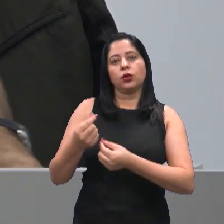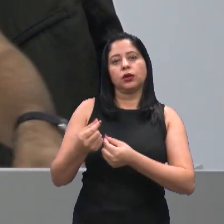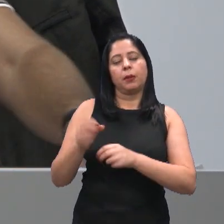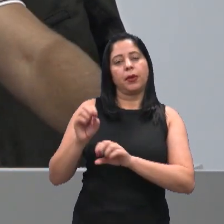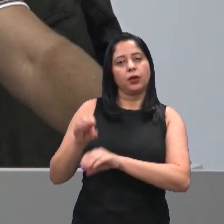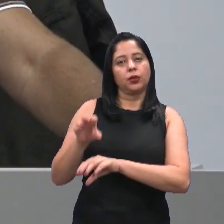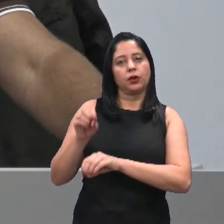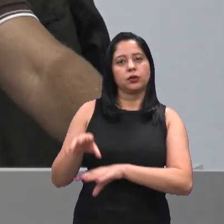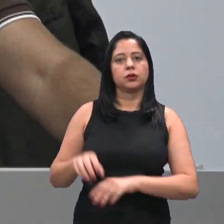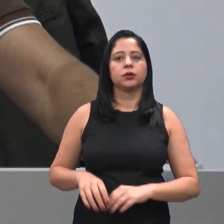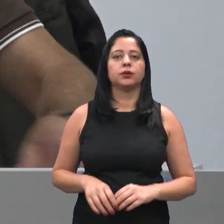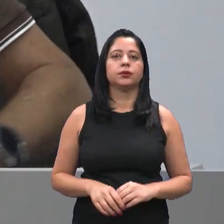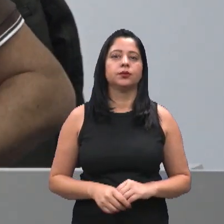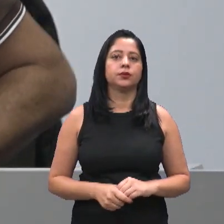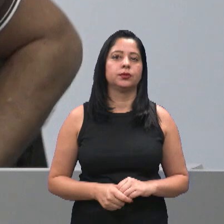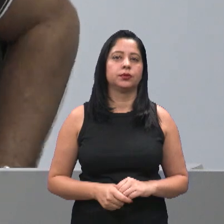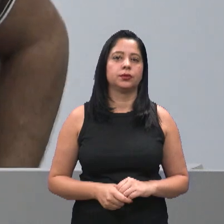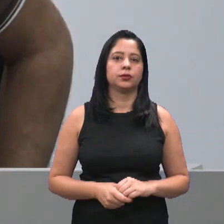Educação.